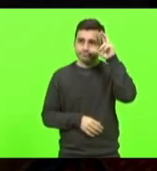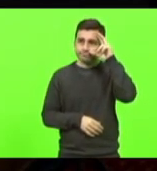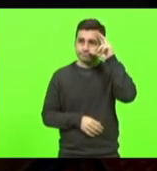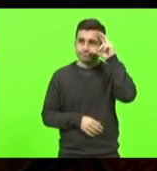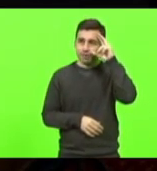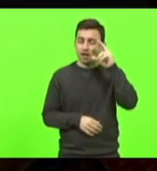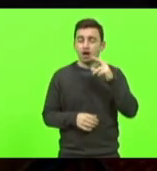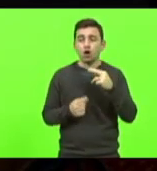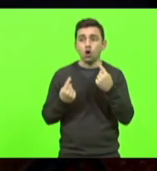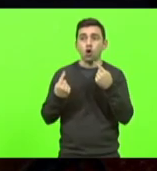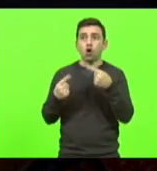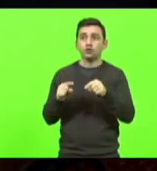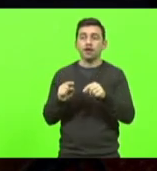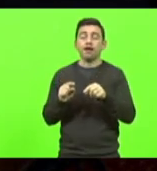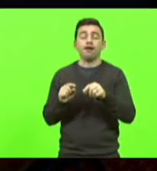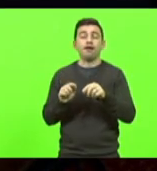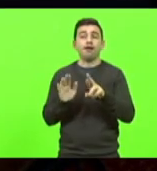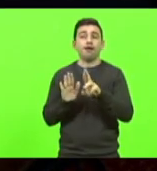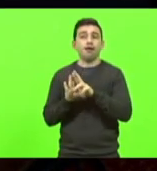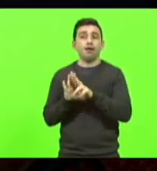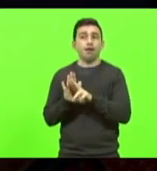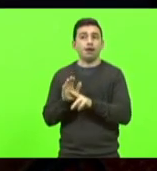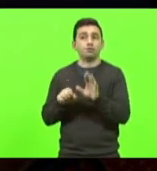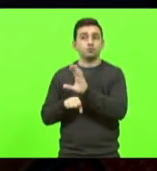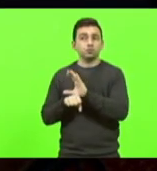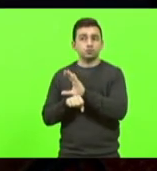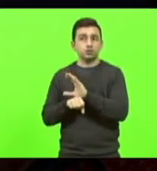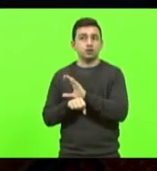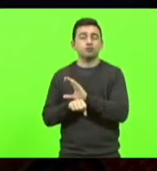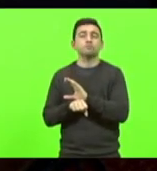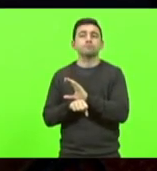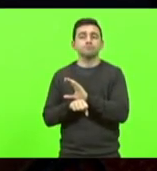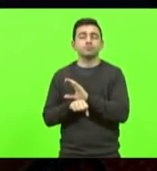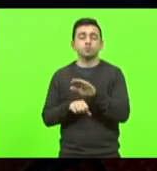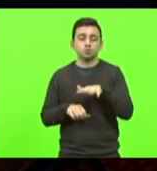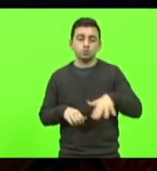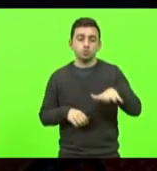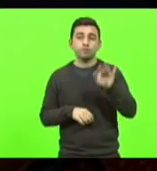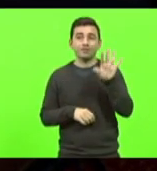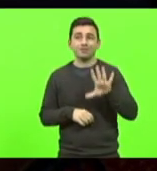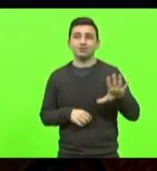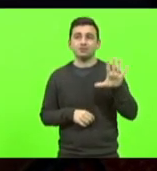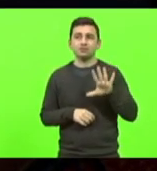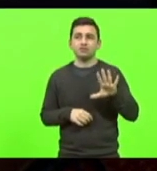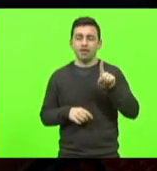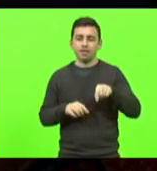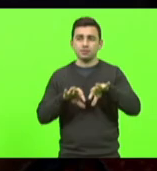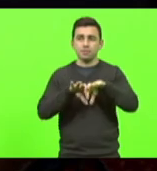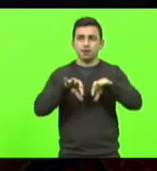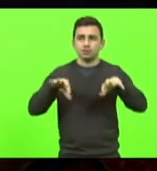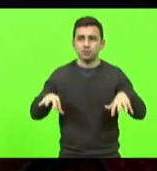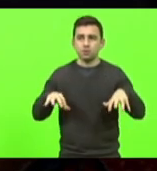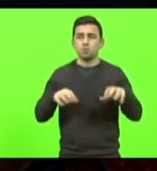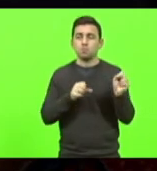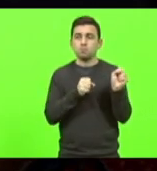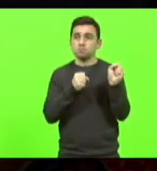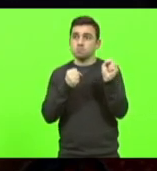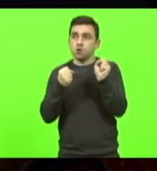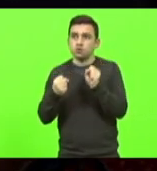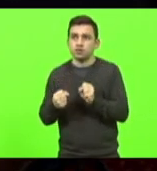que protege os princípios federativos e dentre eles o princípio da separação e harmonia entre os poderes